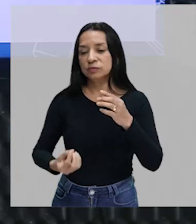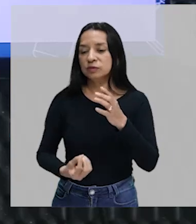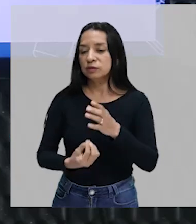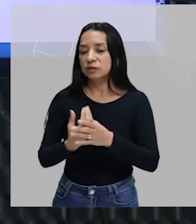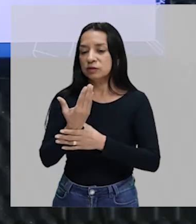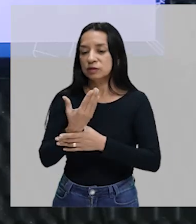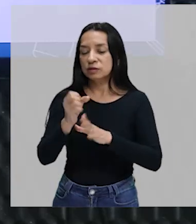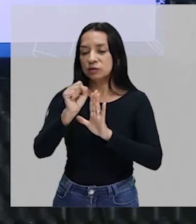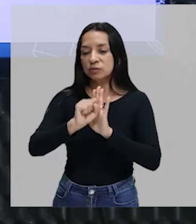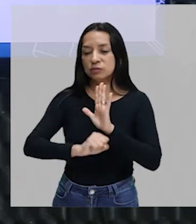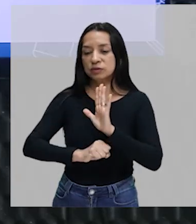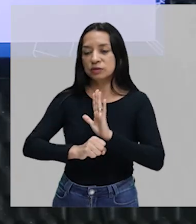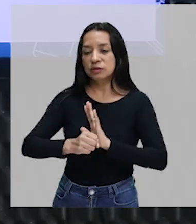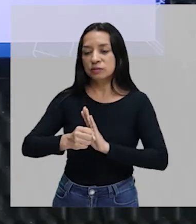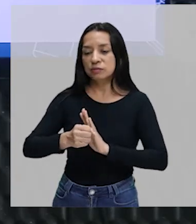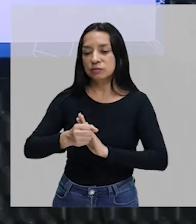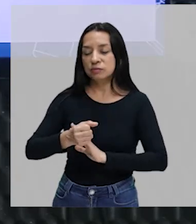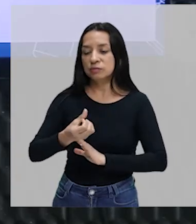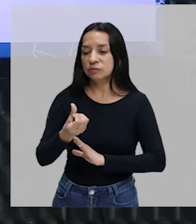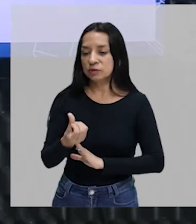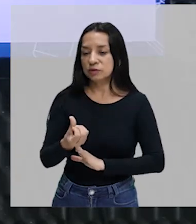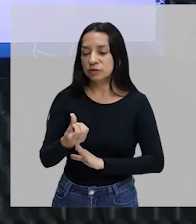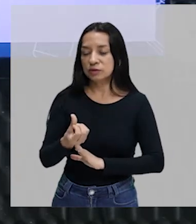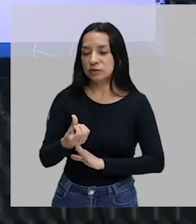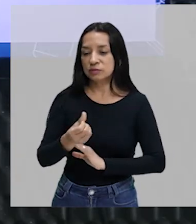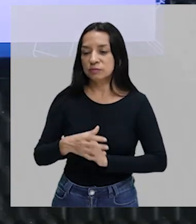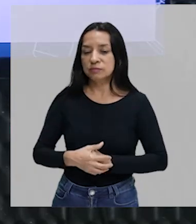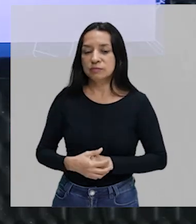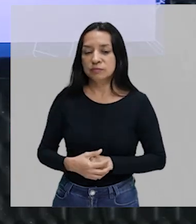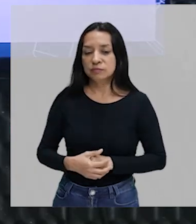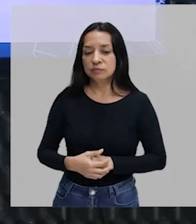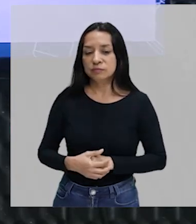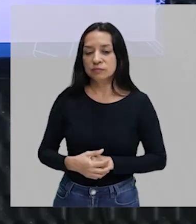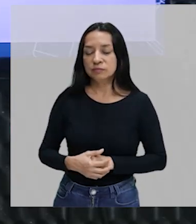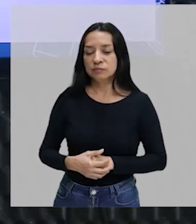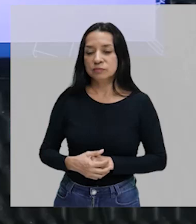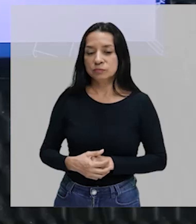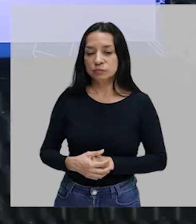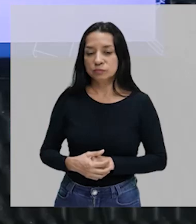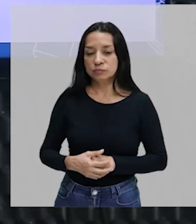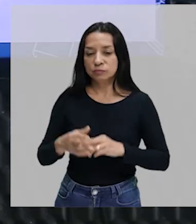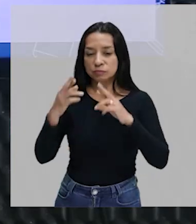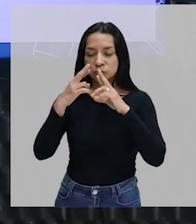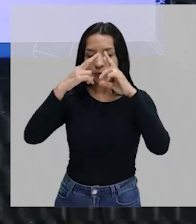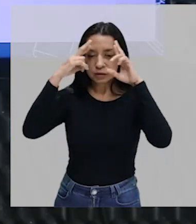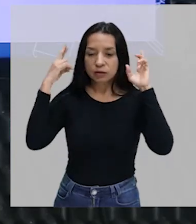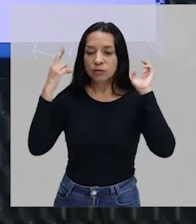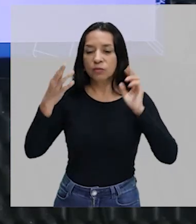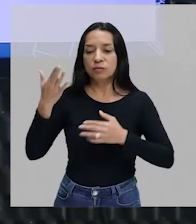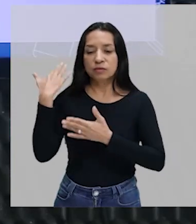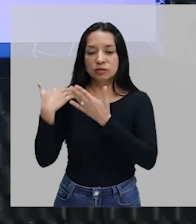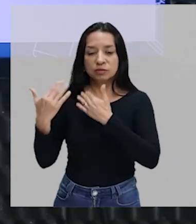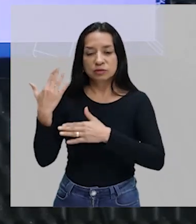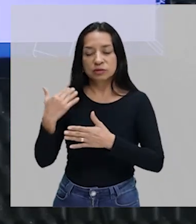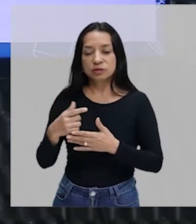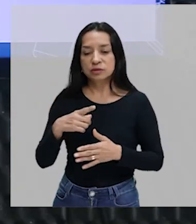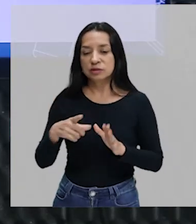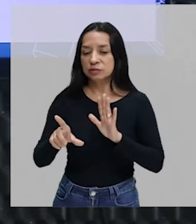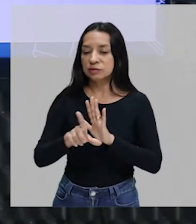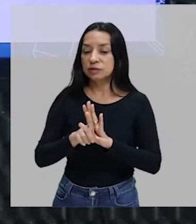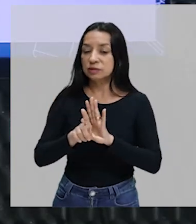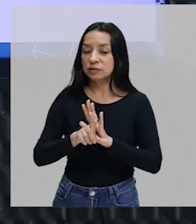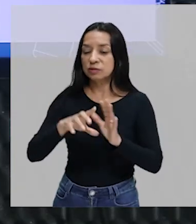no século 6 a.C., na Roma Antiga, que legou ao mundo, que deixou como tradição ao mundo,